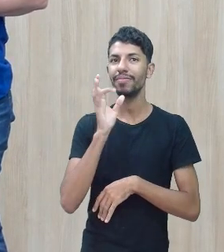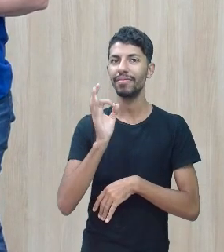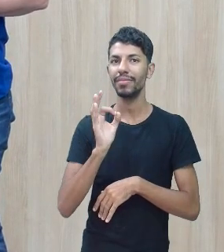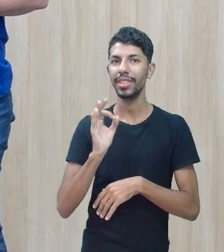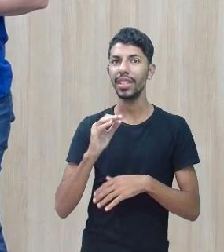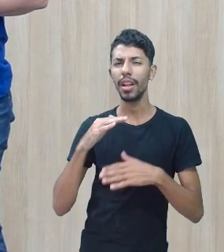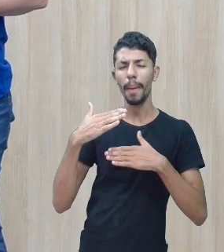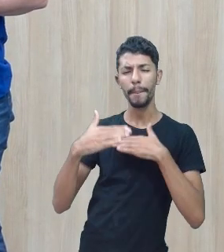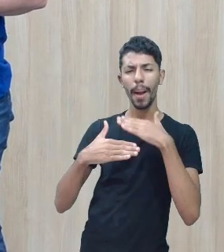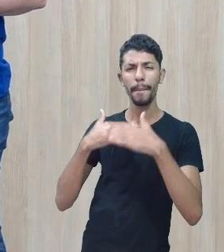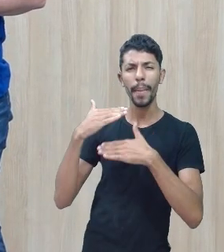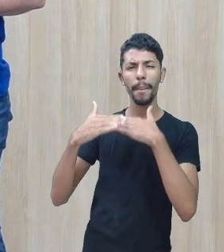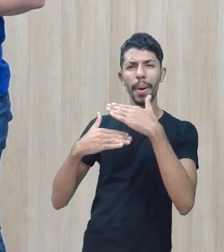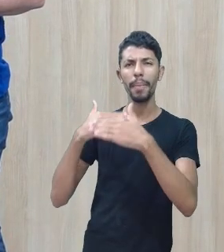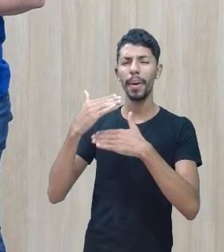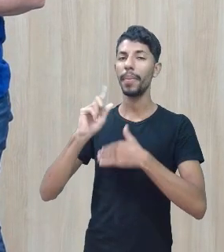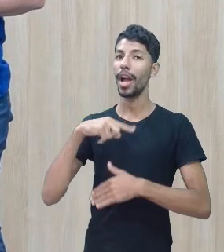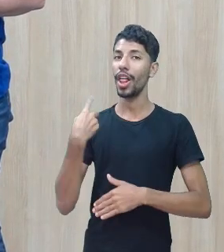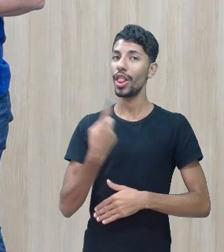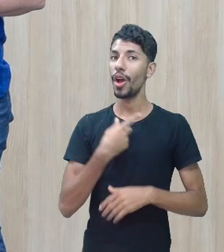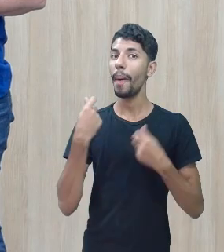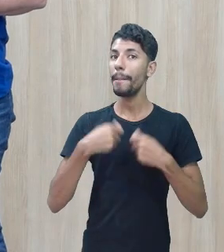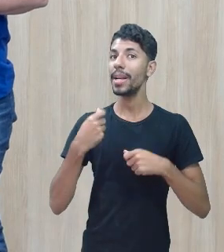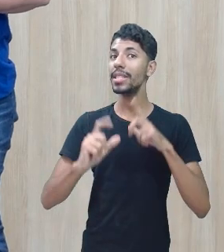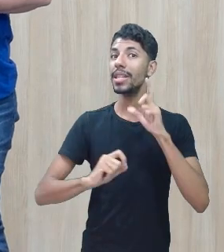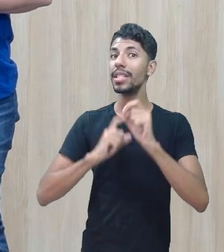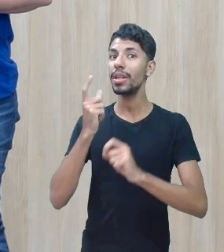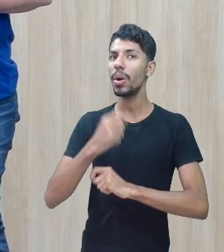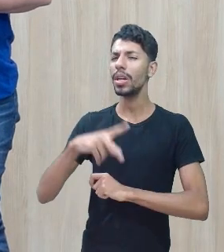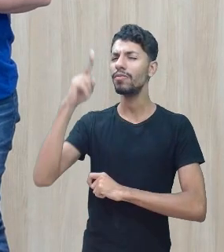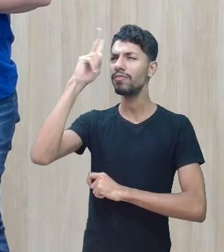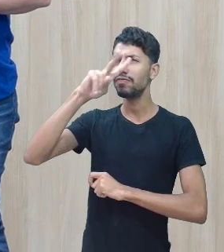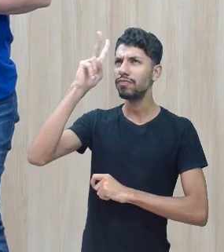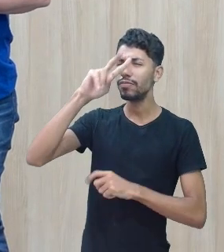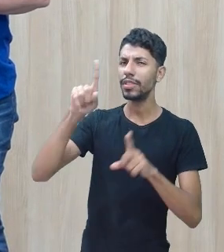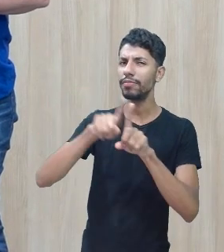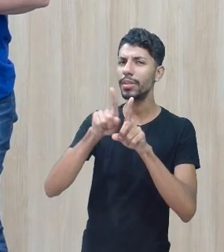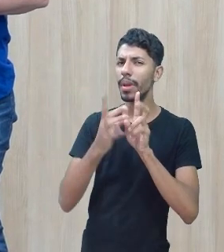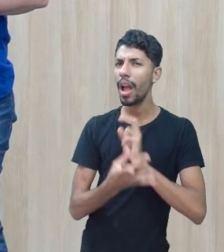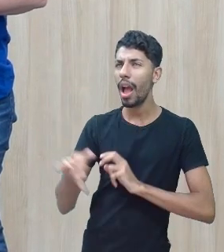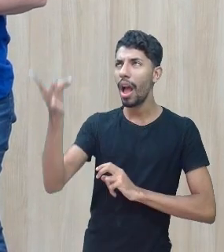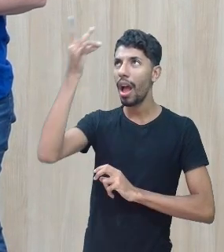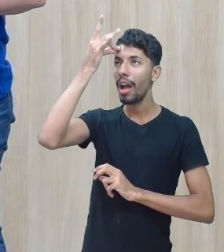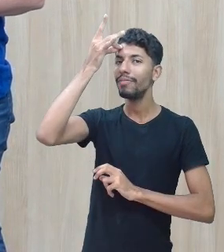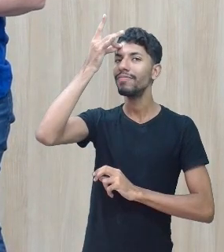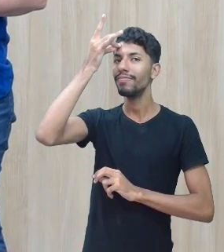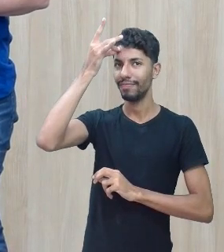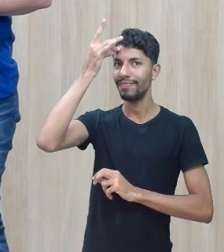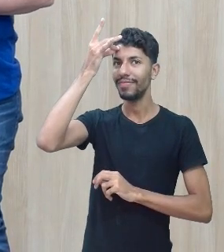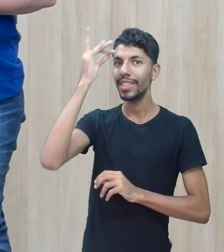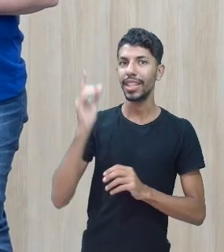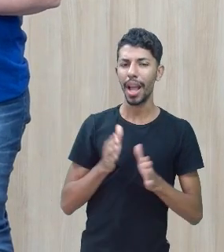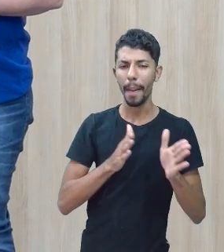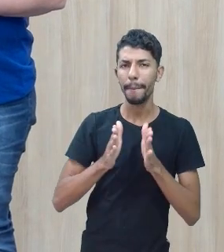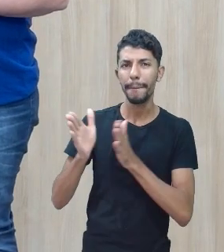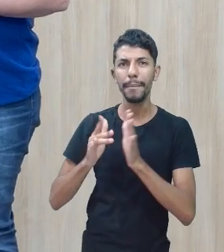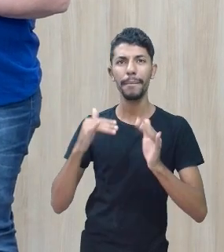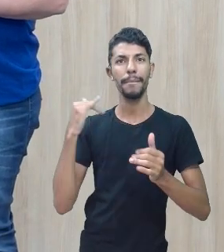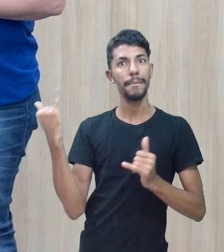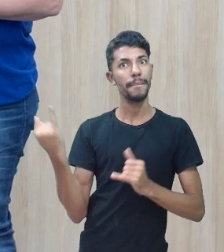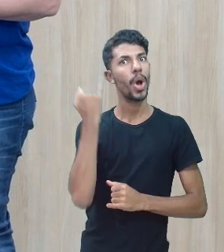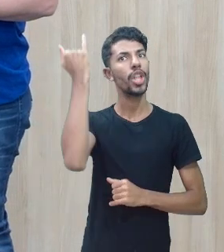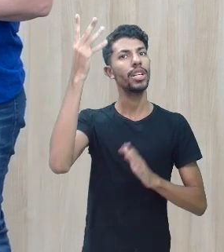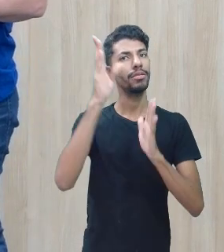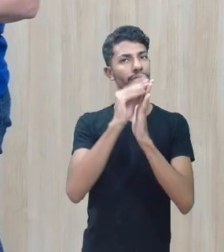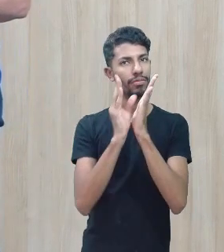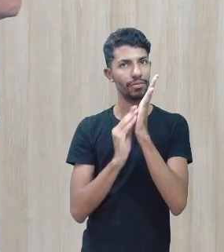construção, nós precisamos estar relembrando e fixando as partes importantes do conteúdo. Vamos